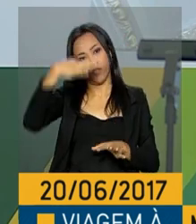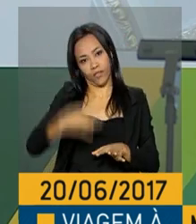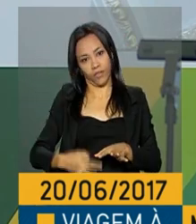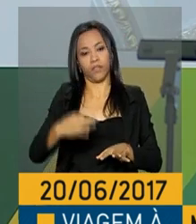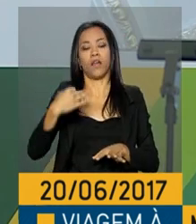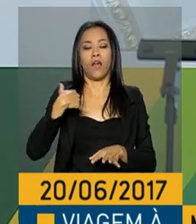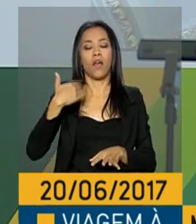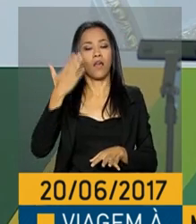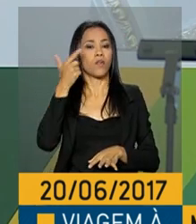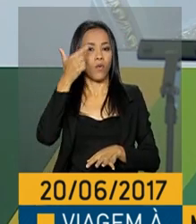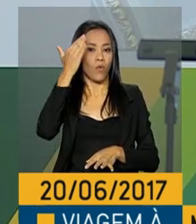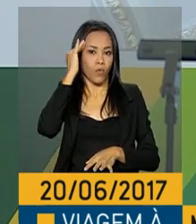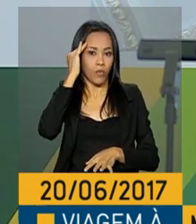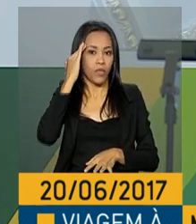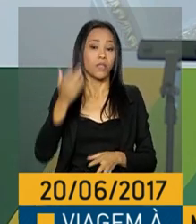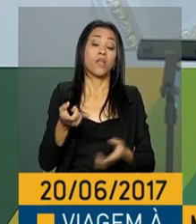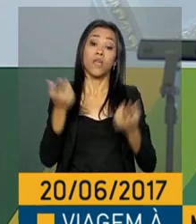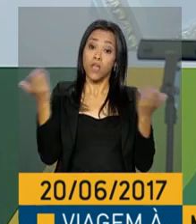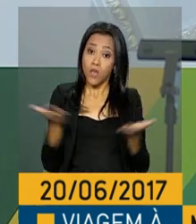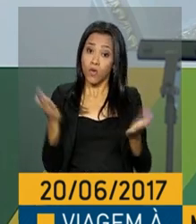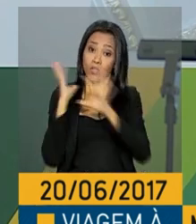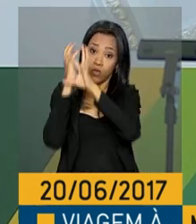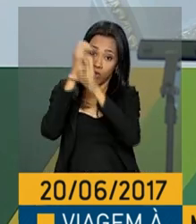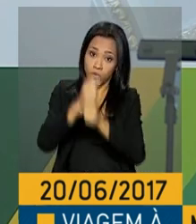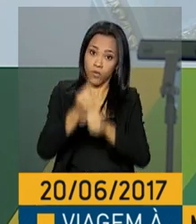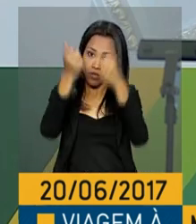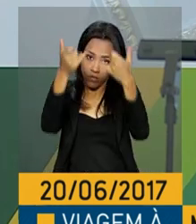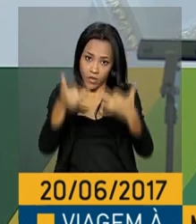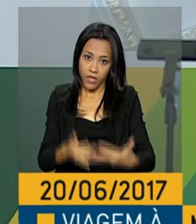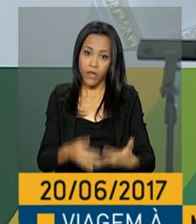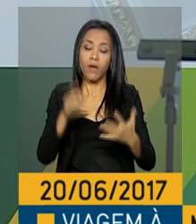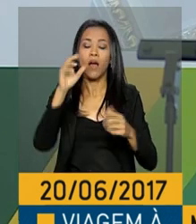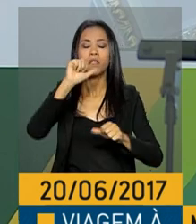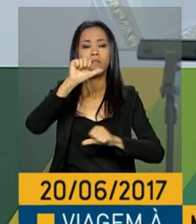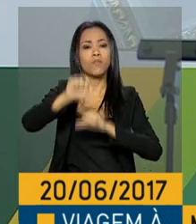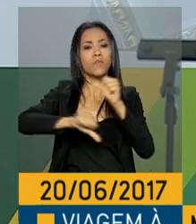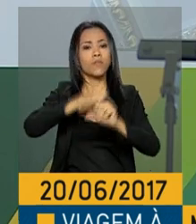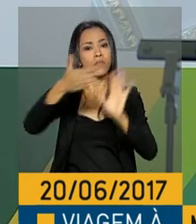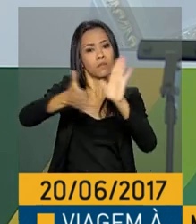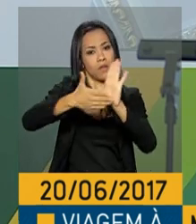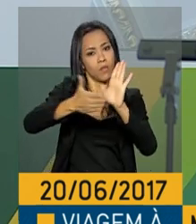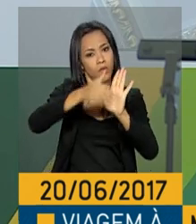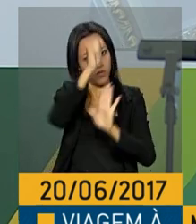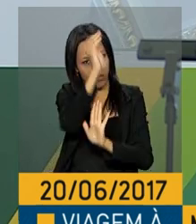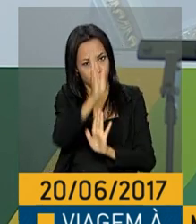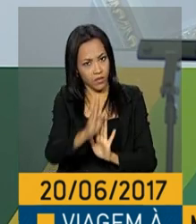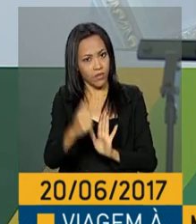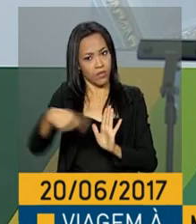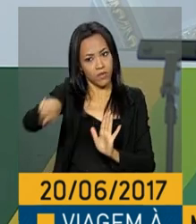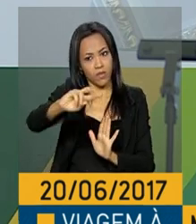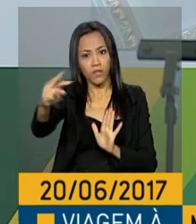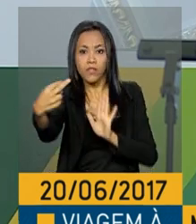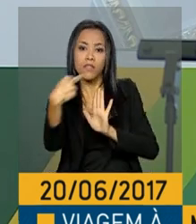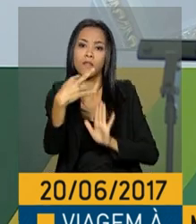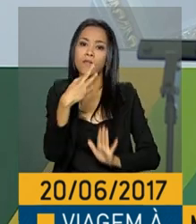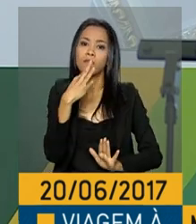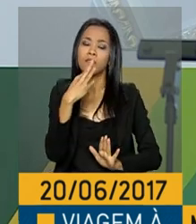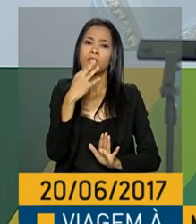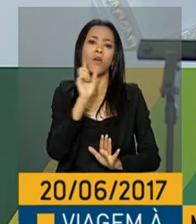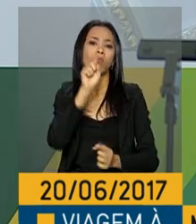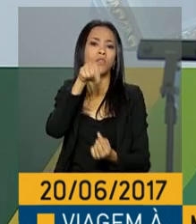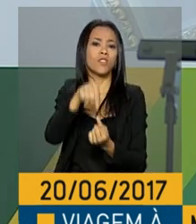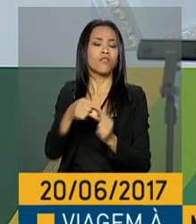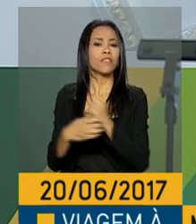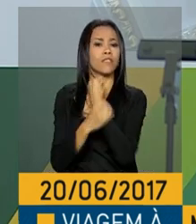breve relato para dizer das reformas especiais que estamos fazendo no país, com vistas precisamente a dar